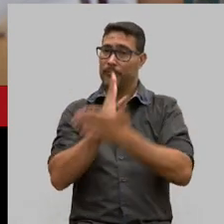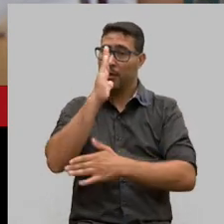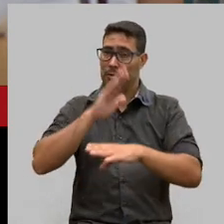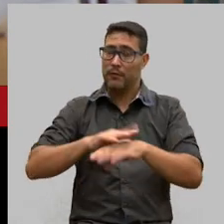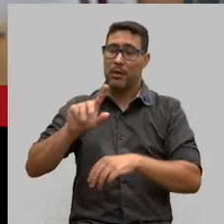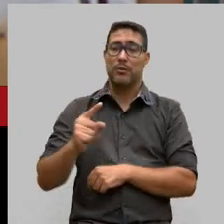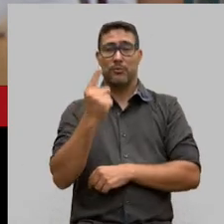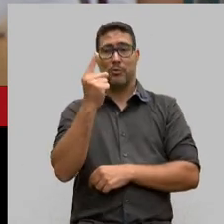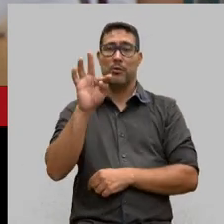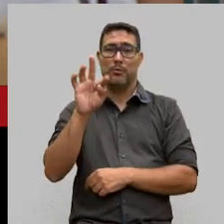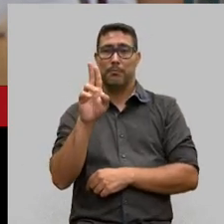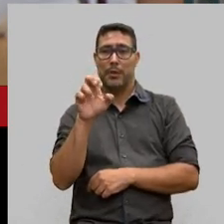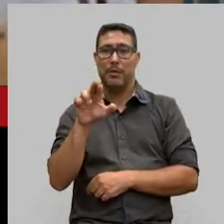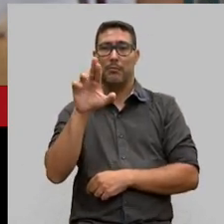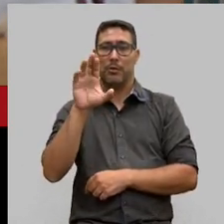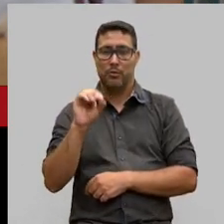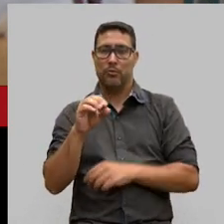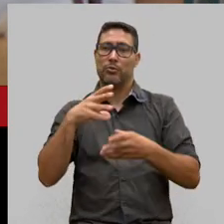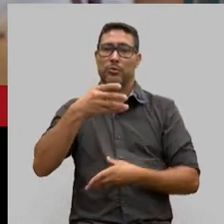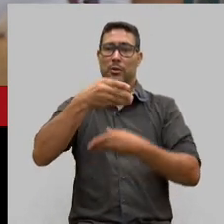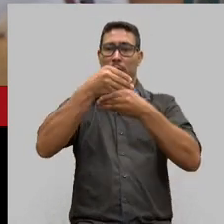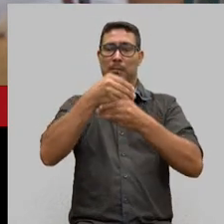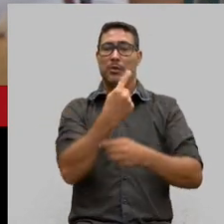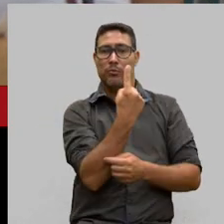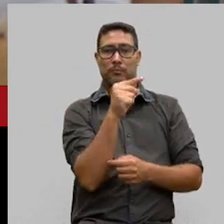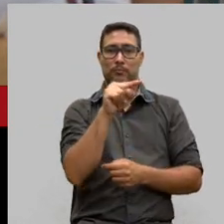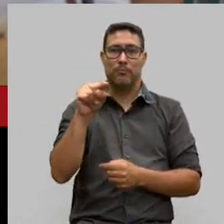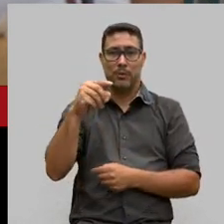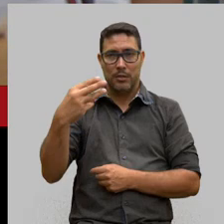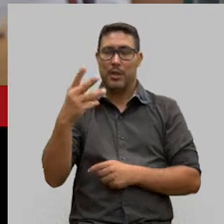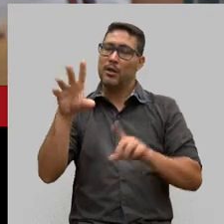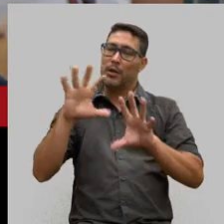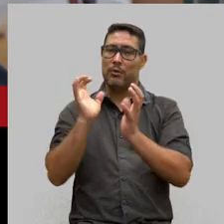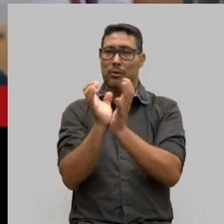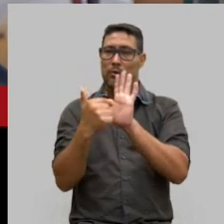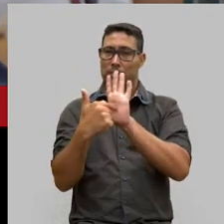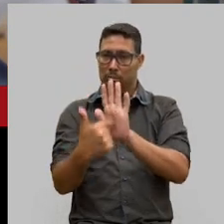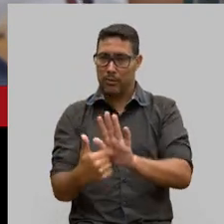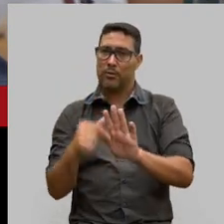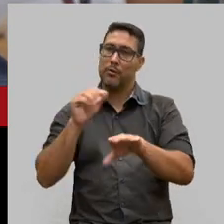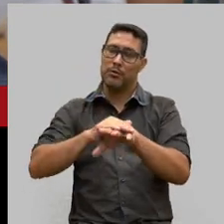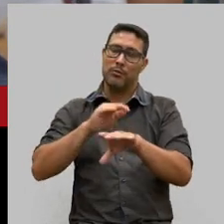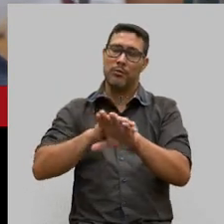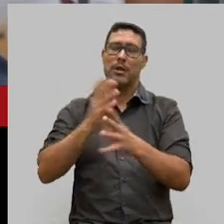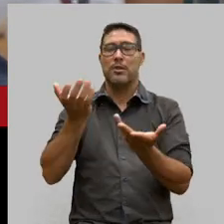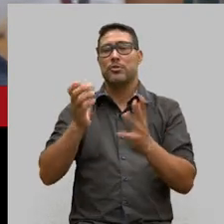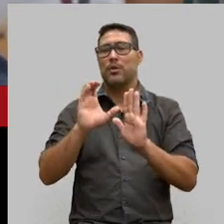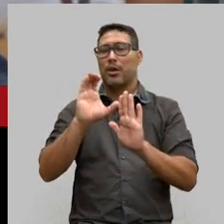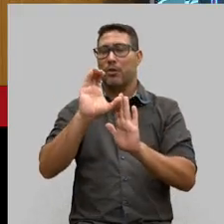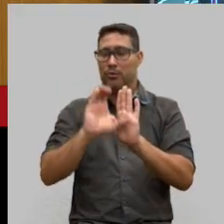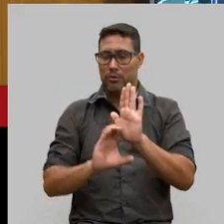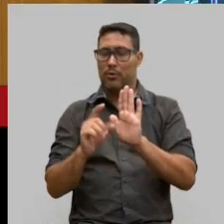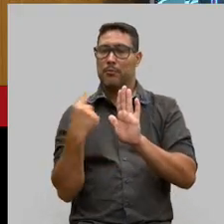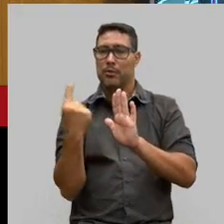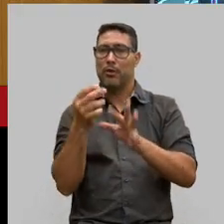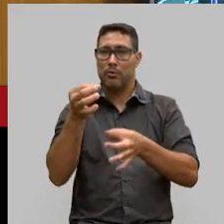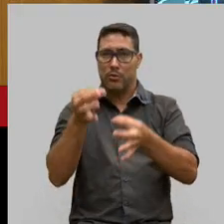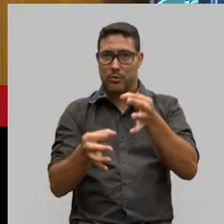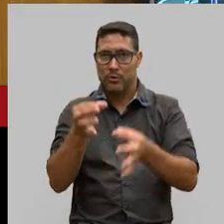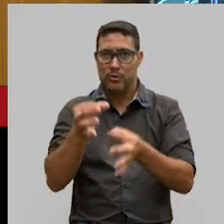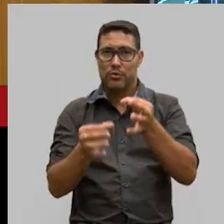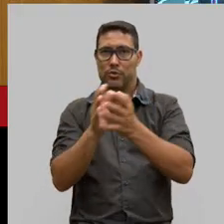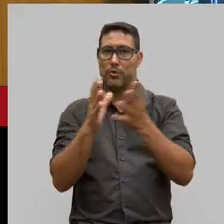com as emendas número um a três apresentadas pela comissão de constituição e justiça Tais emendas sanaram